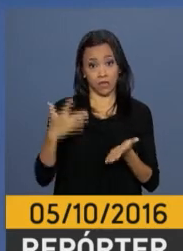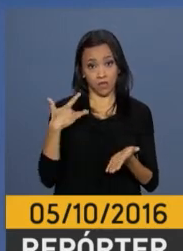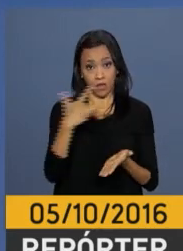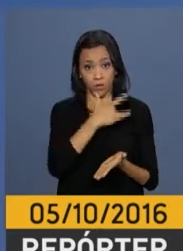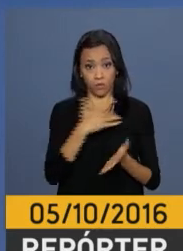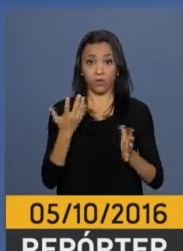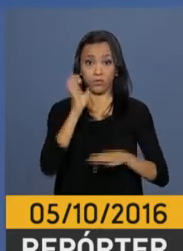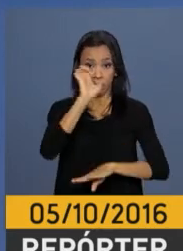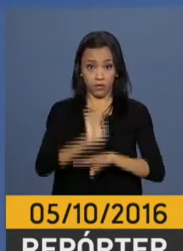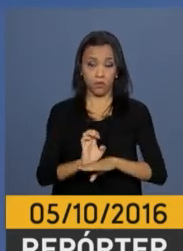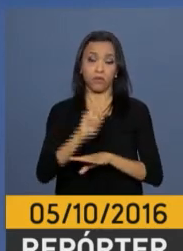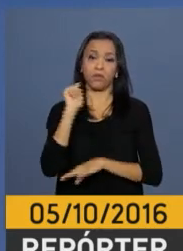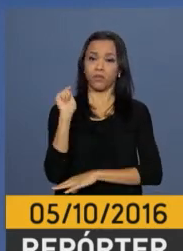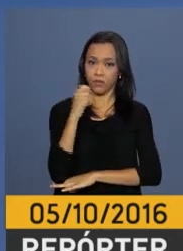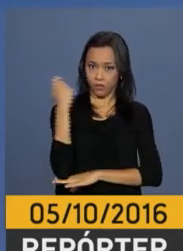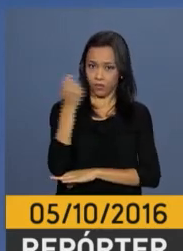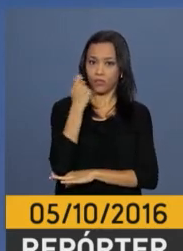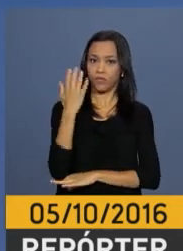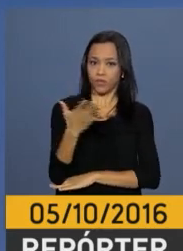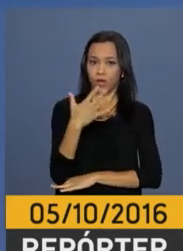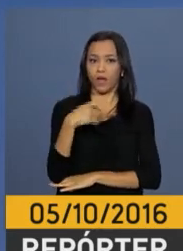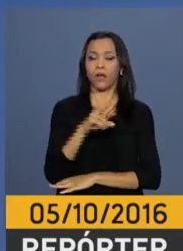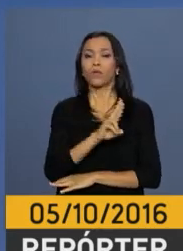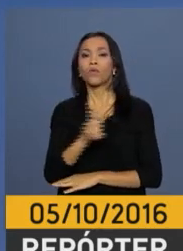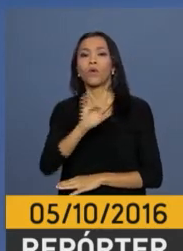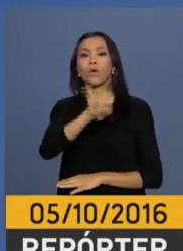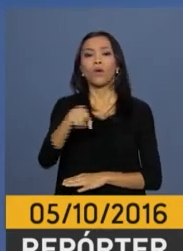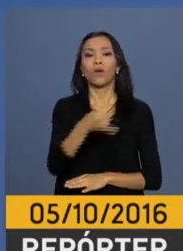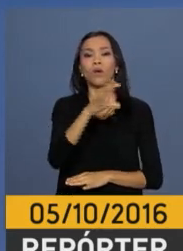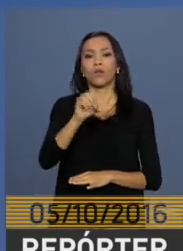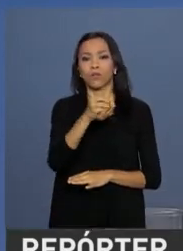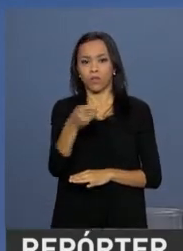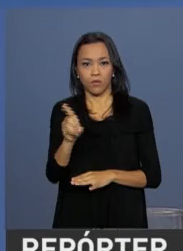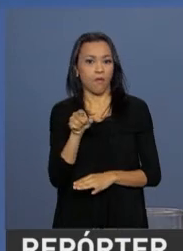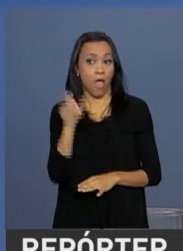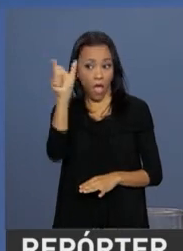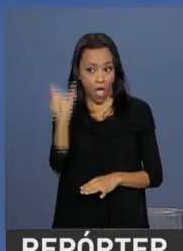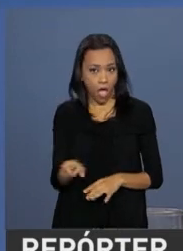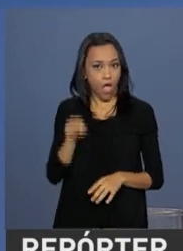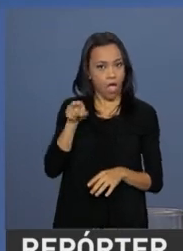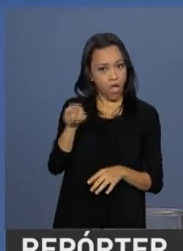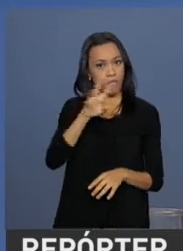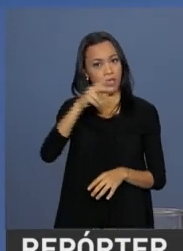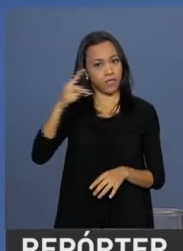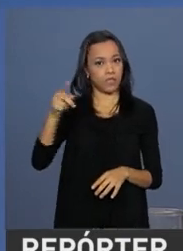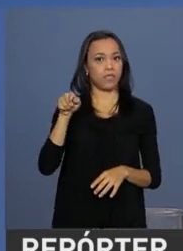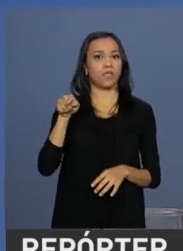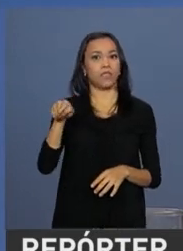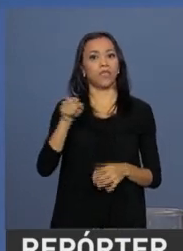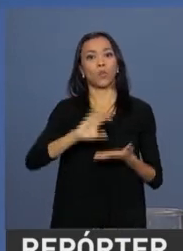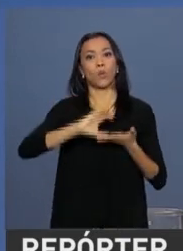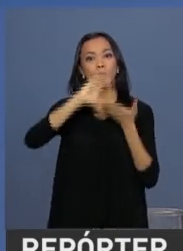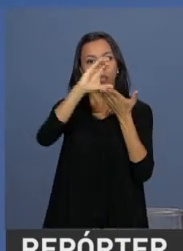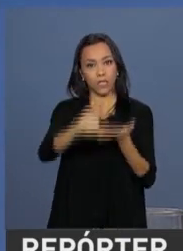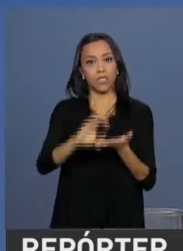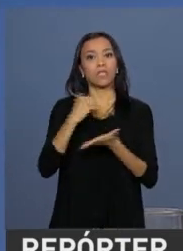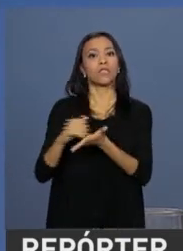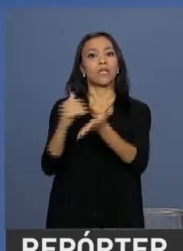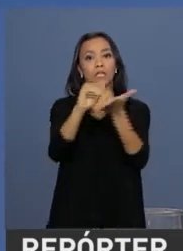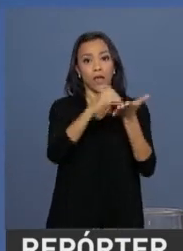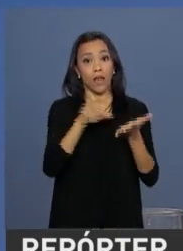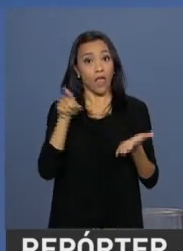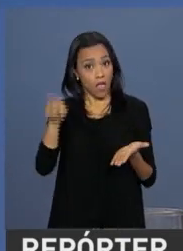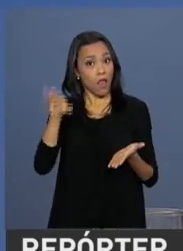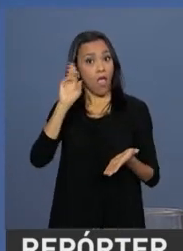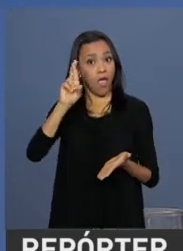grande do sul o do joão da barra que é o presidente do conass inclusive do conselho nacional de secretários de que o responsável